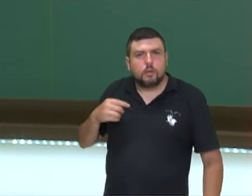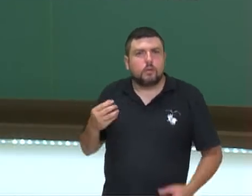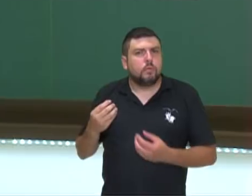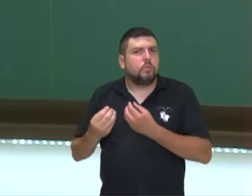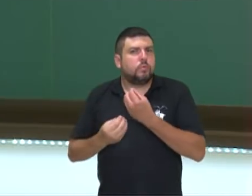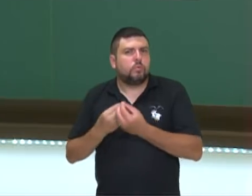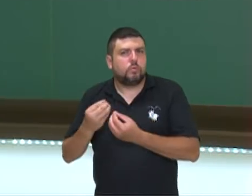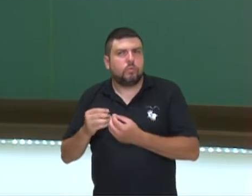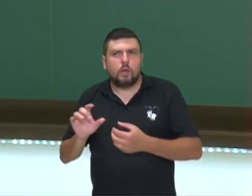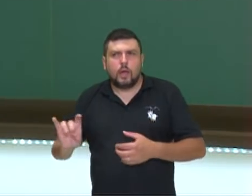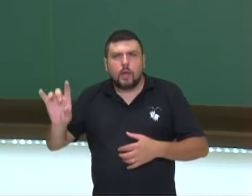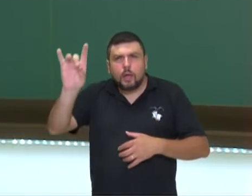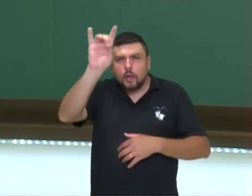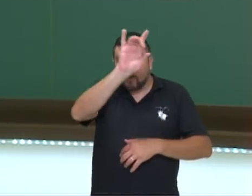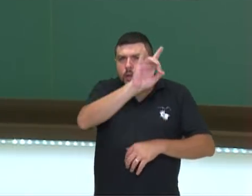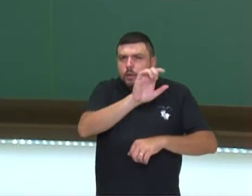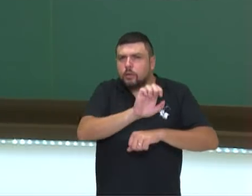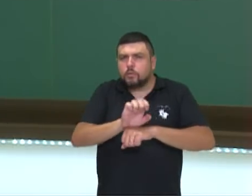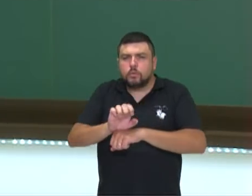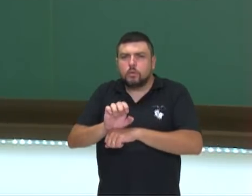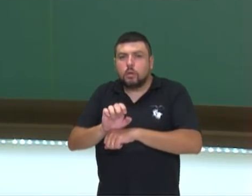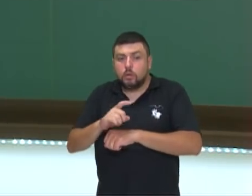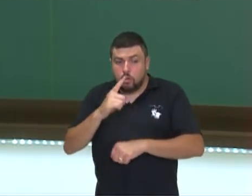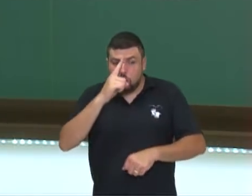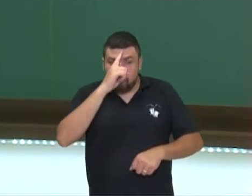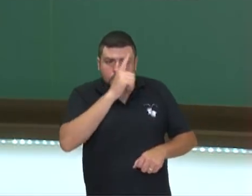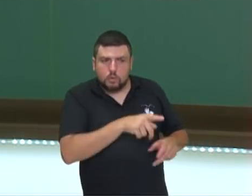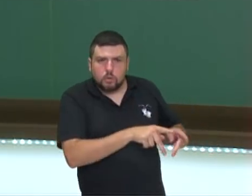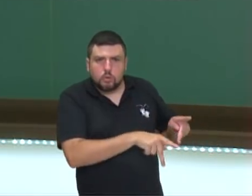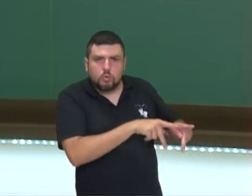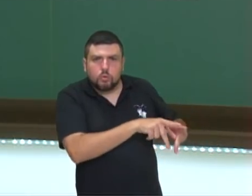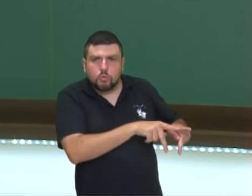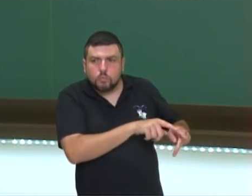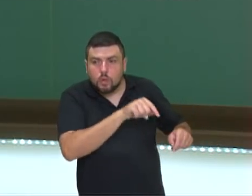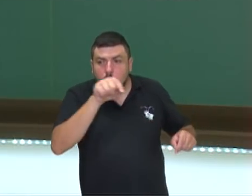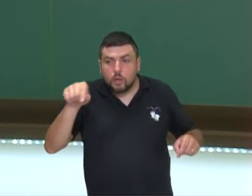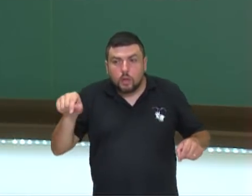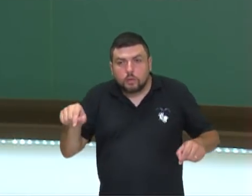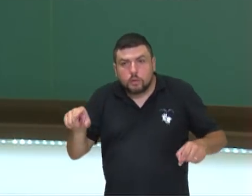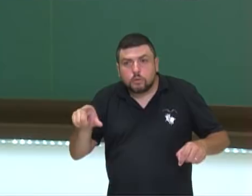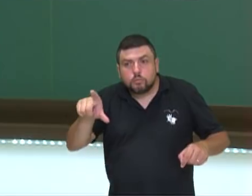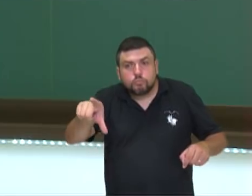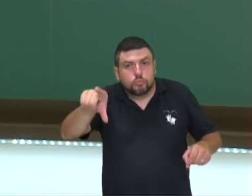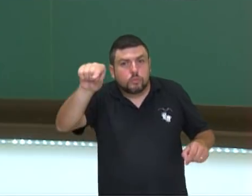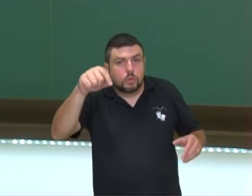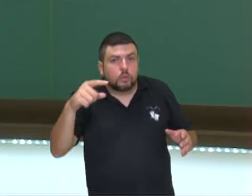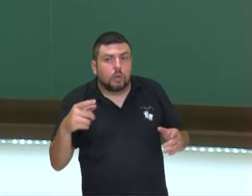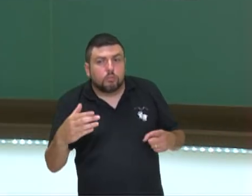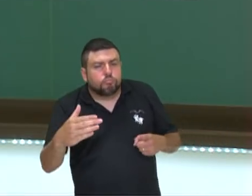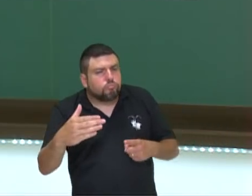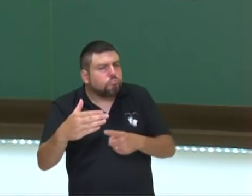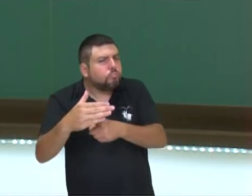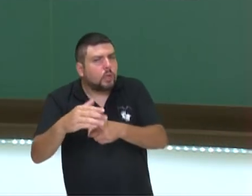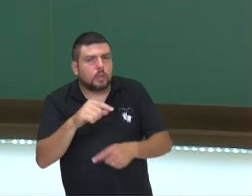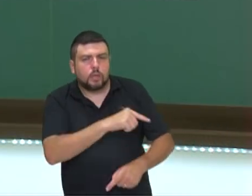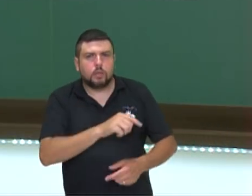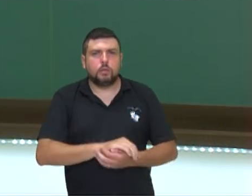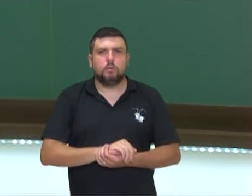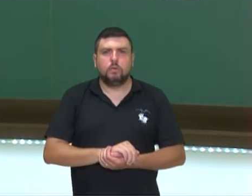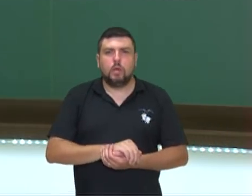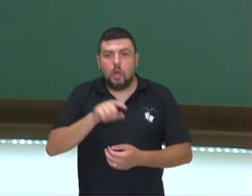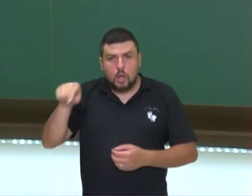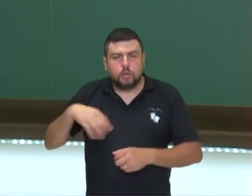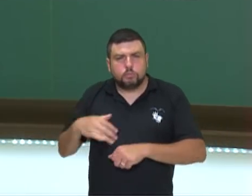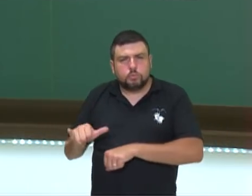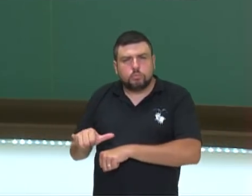estado induziam os eleitores a votar nos candidatos por ele indicados. Então, estratégia para se manter no poder, como a